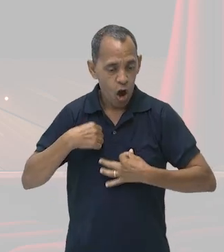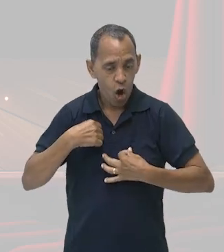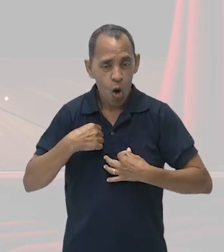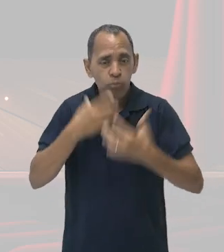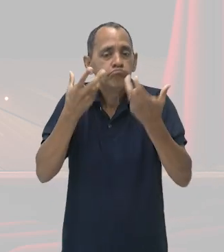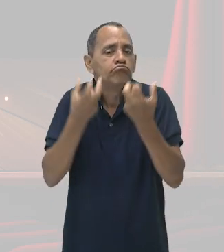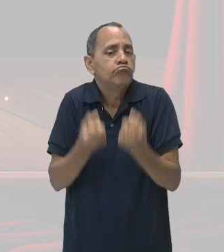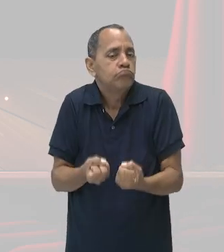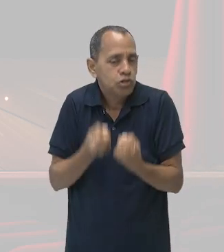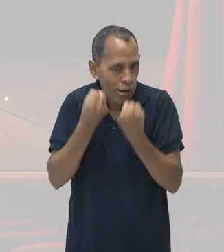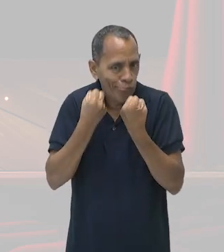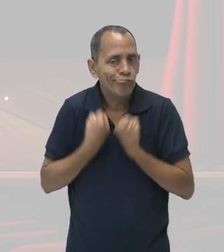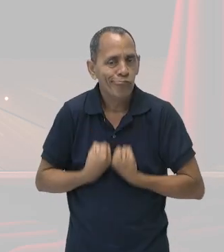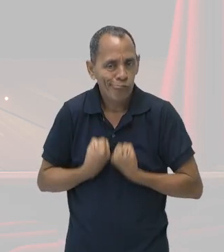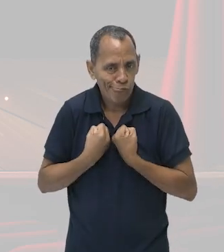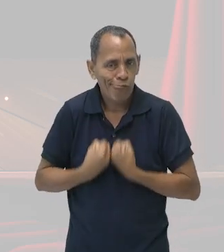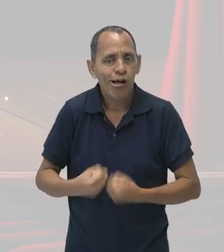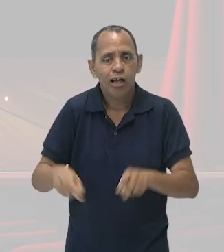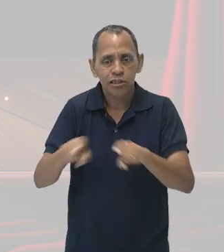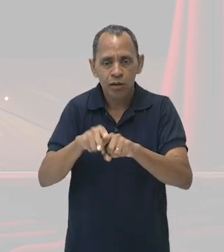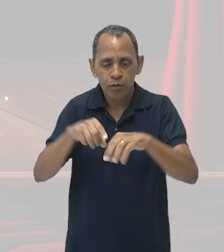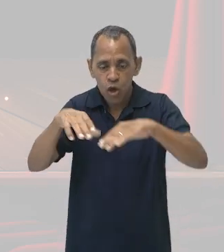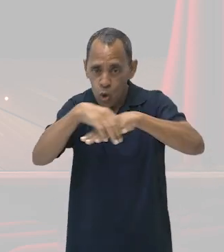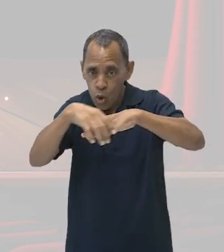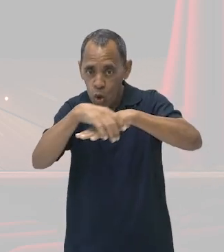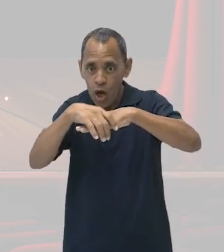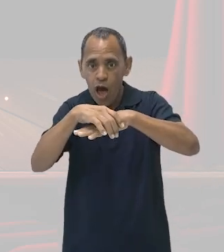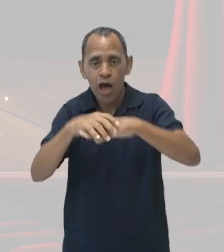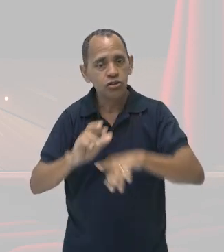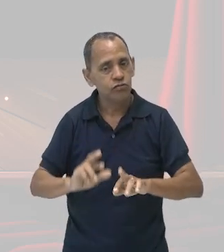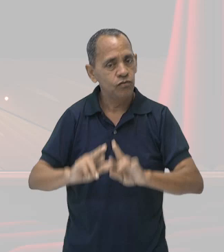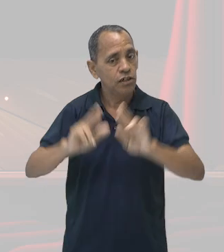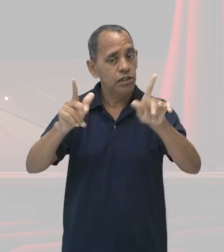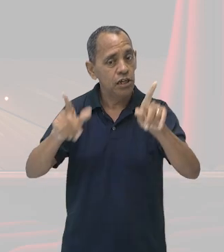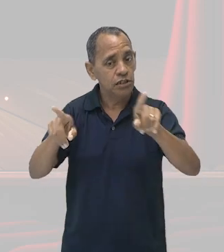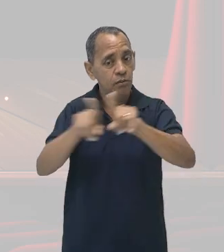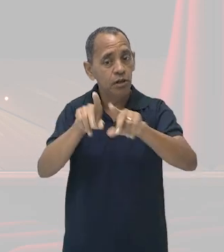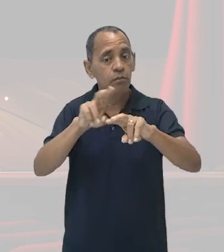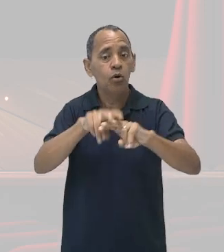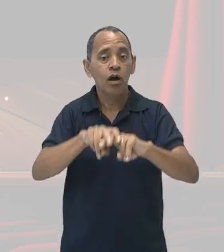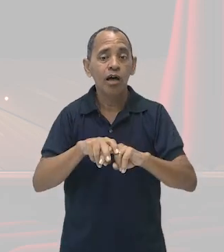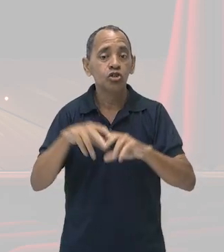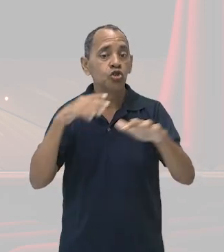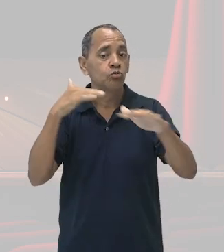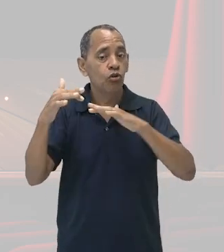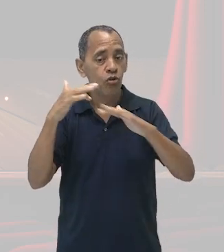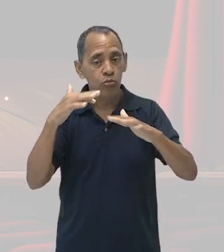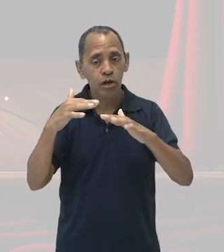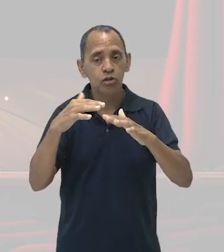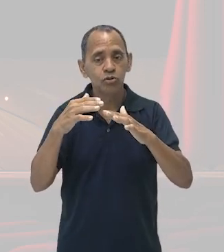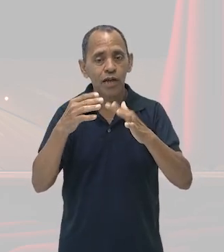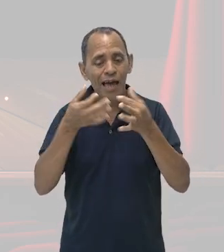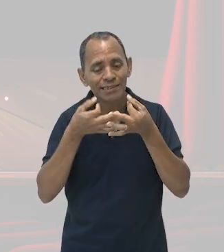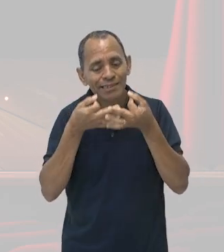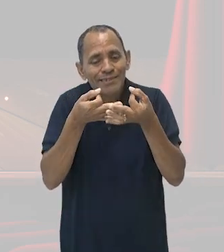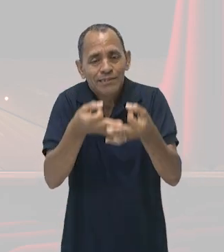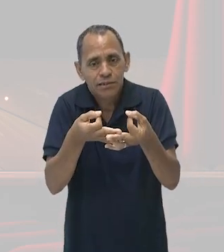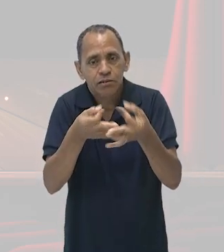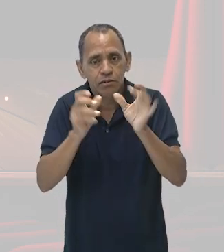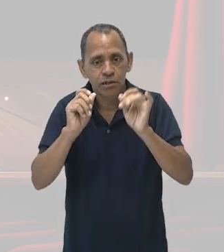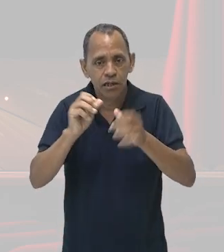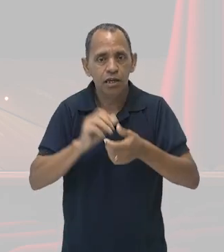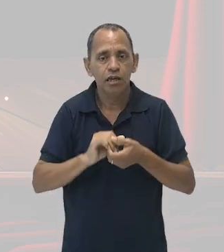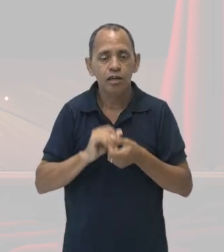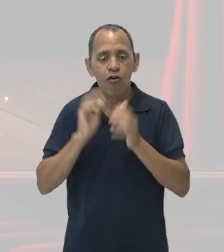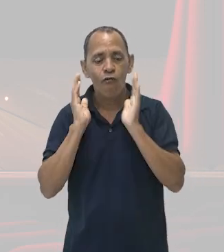usavam saltos, então isso dificultava aí a questão dos movimentos. Então toda a atenção era voltada para